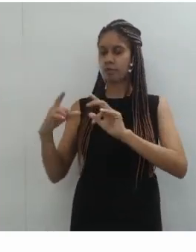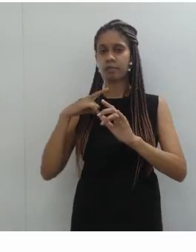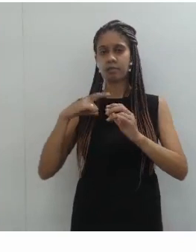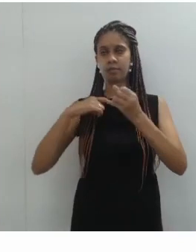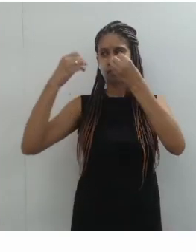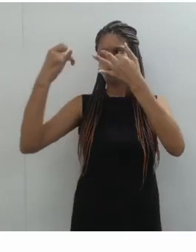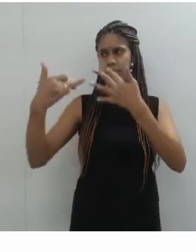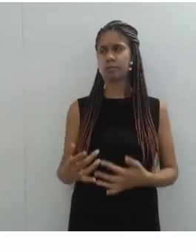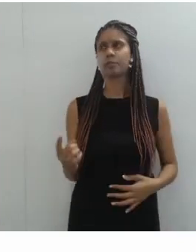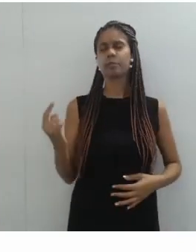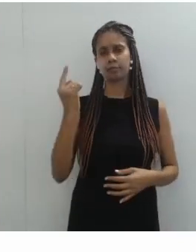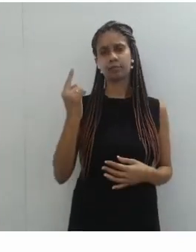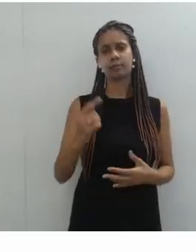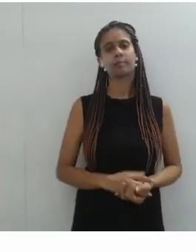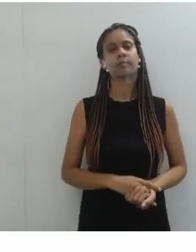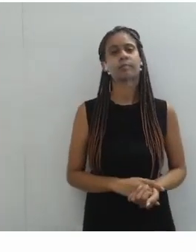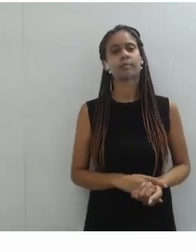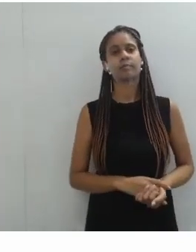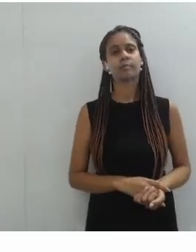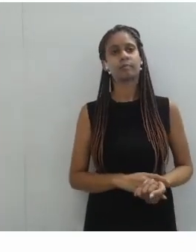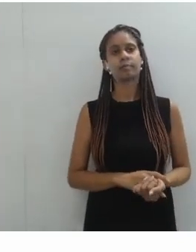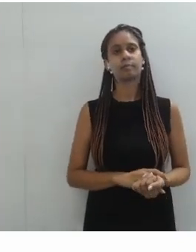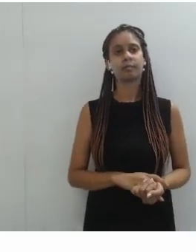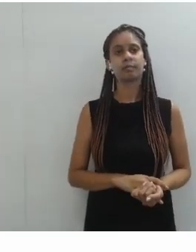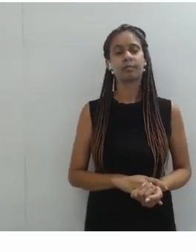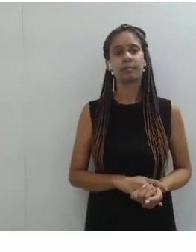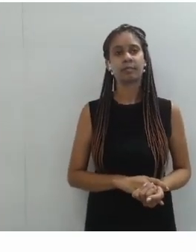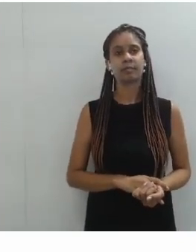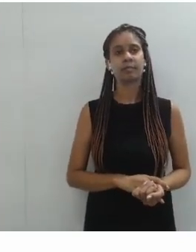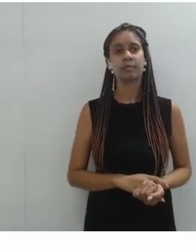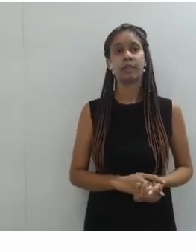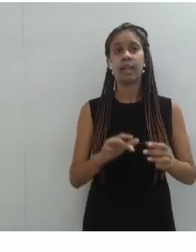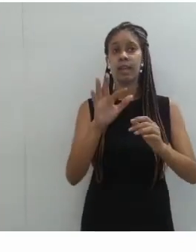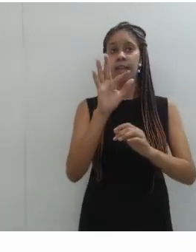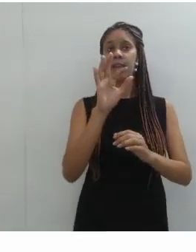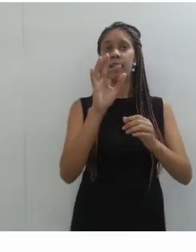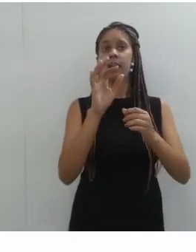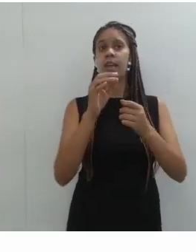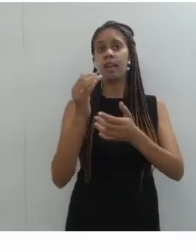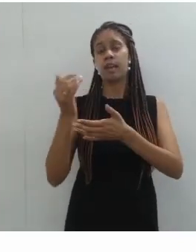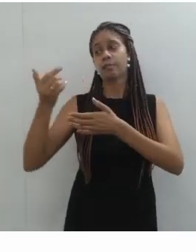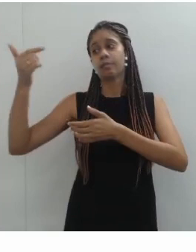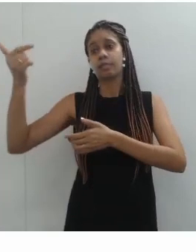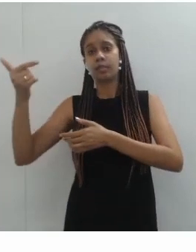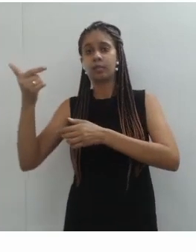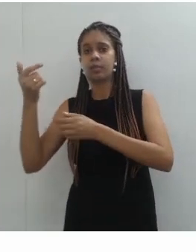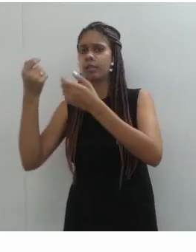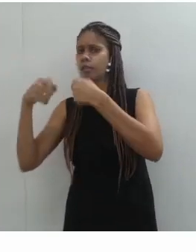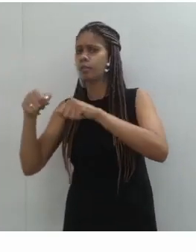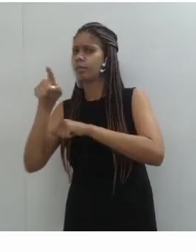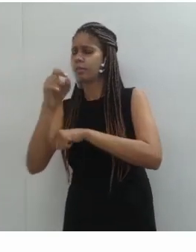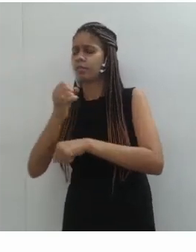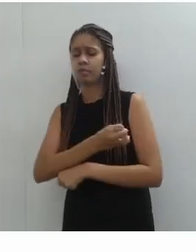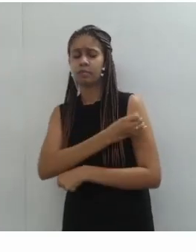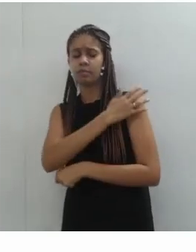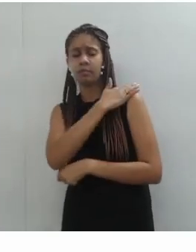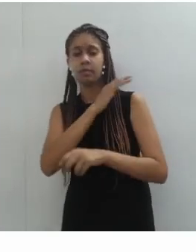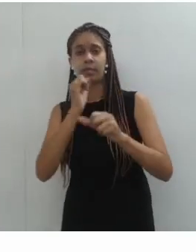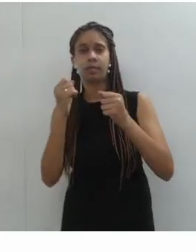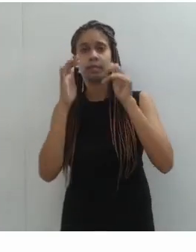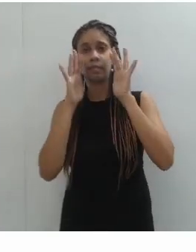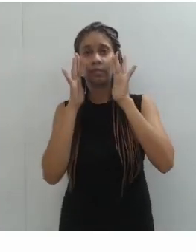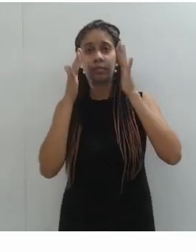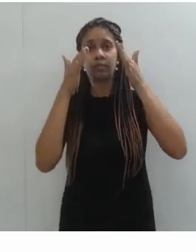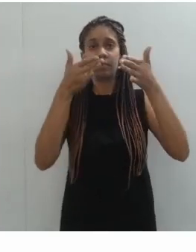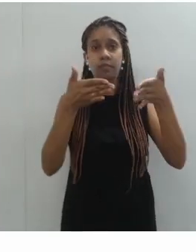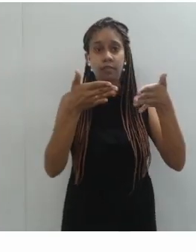históricas. As fontes secundárias, elas não são necessárias para vocês do ensino médio. Então você tem que se ligar nas